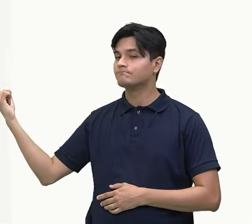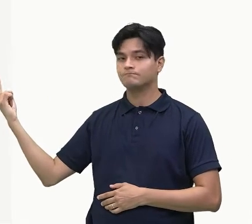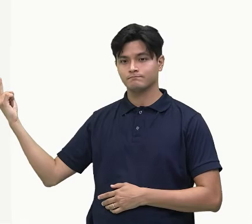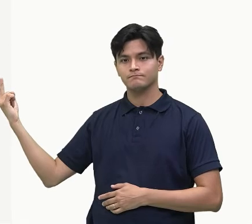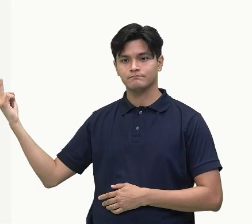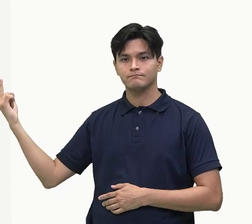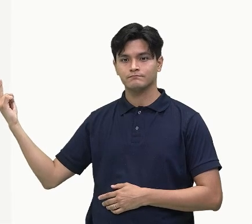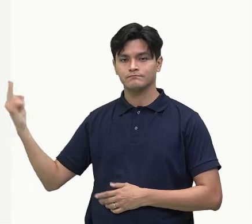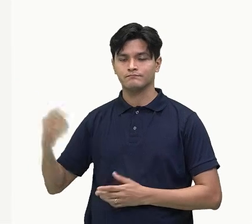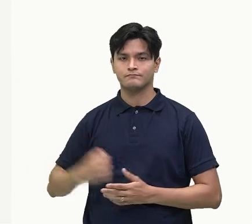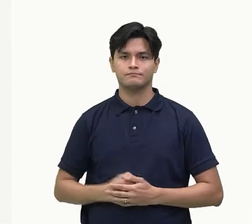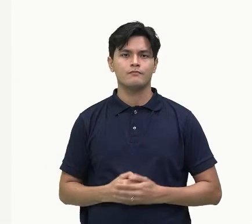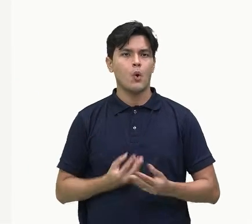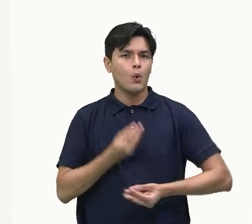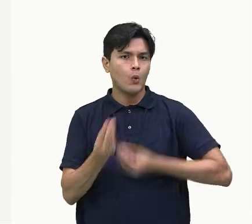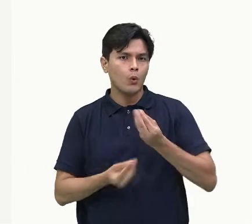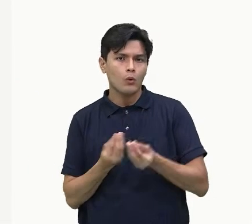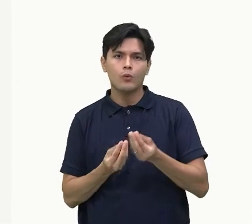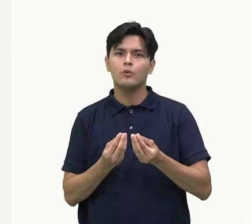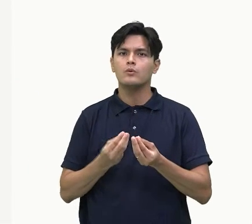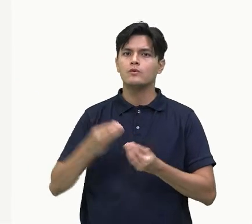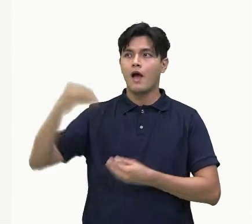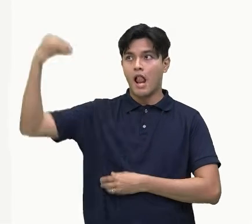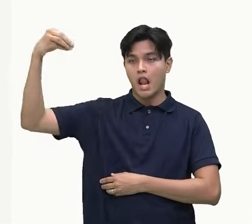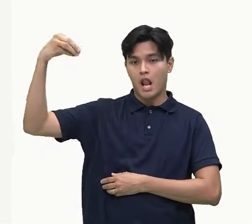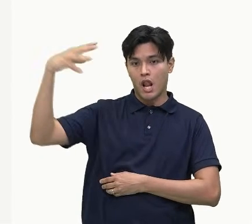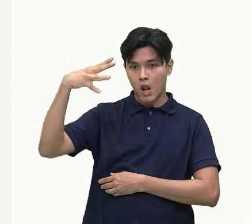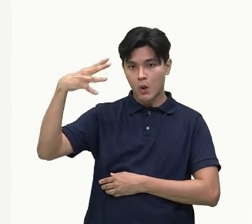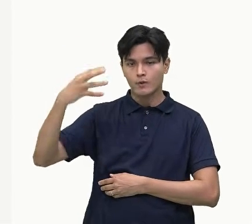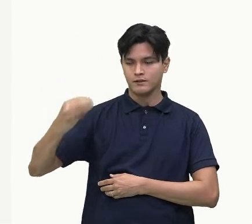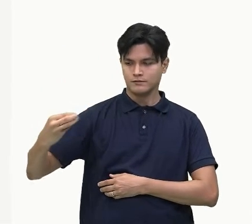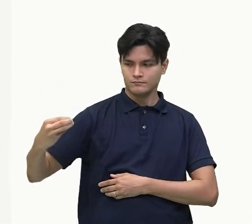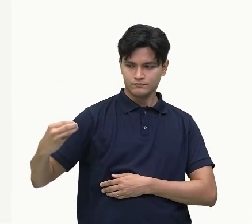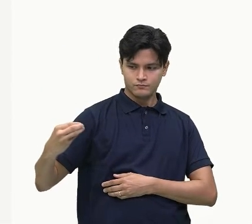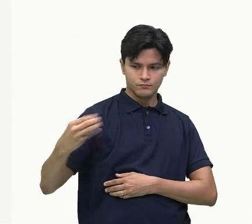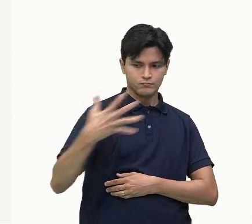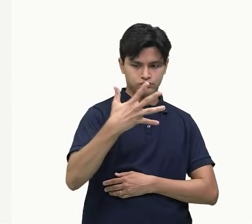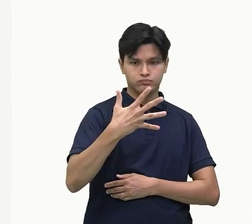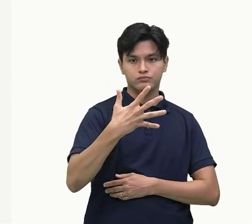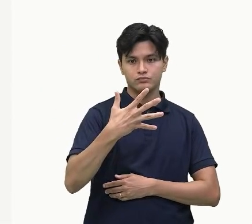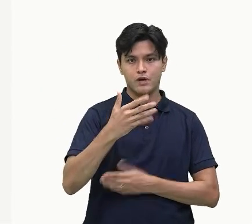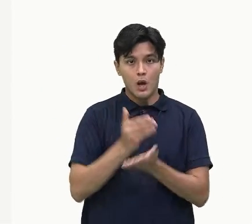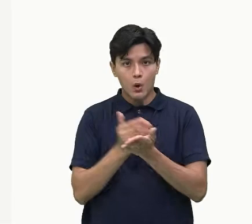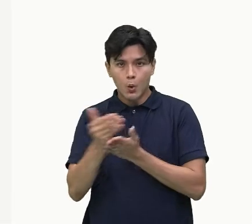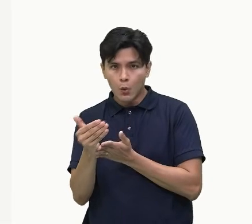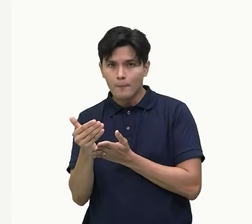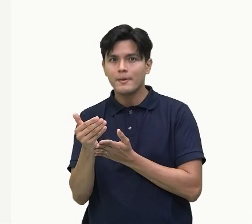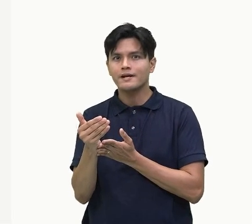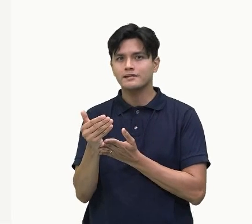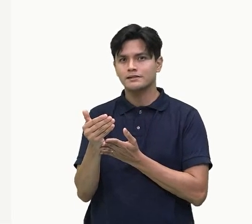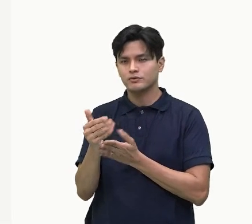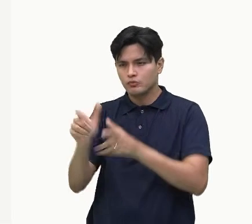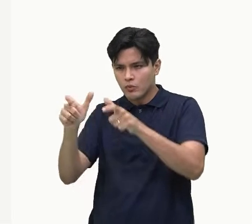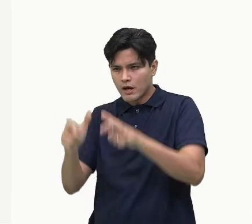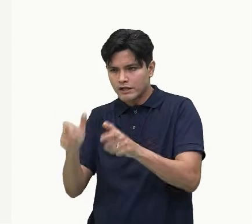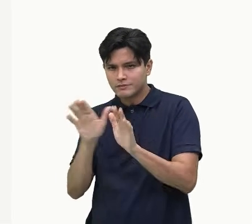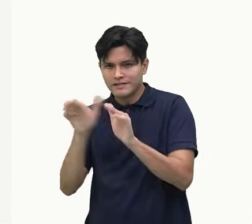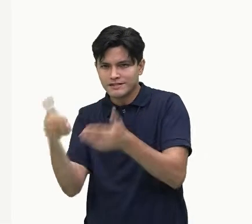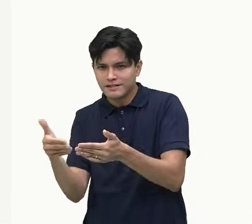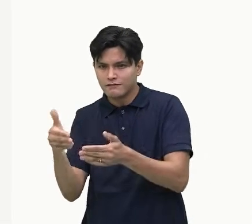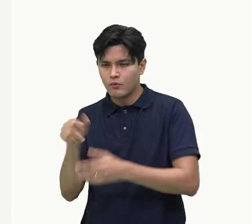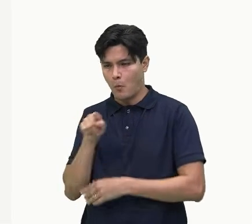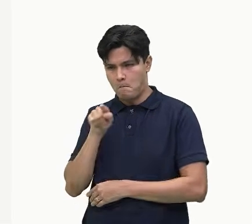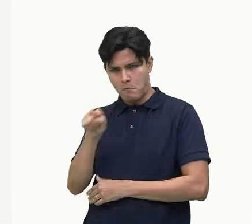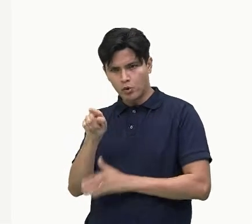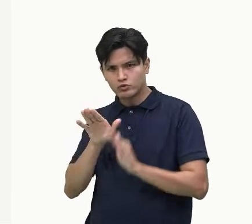de luz divergem a partir de um ponto. Então, pessoal, olha só, aqui nós